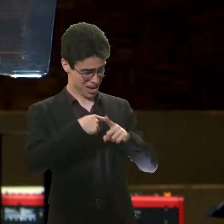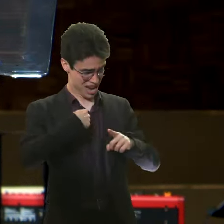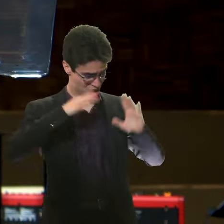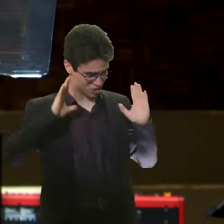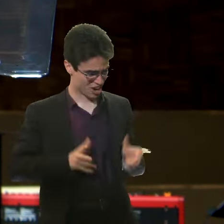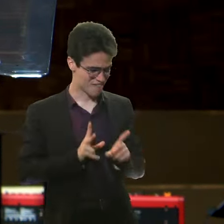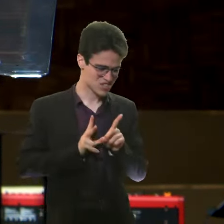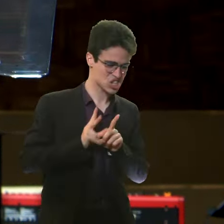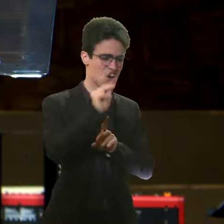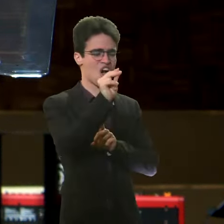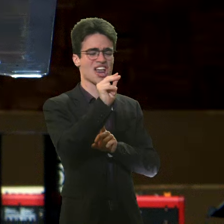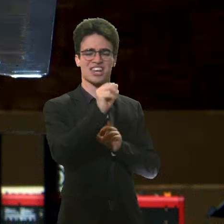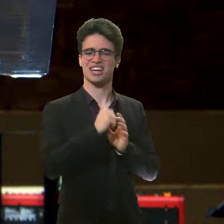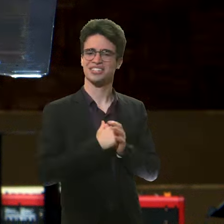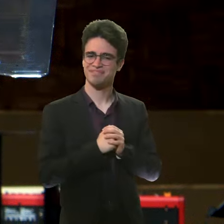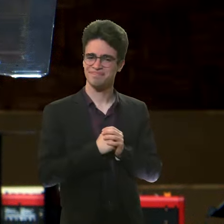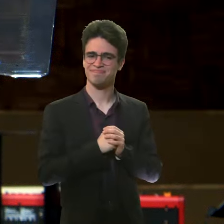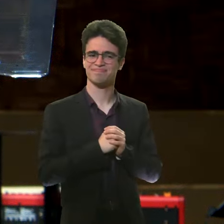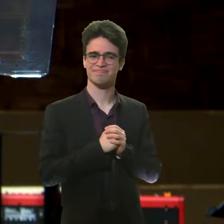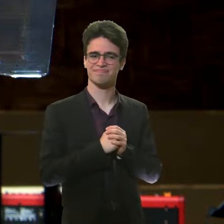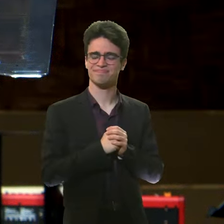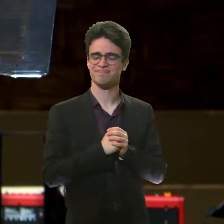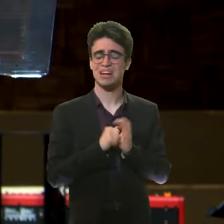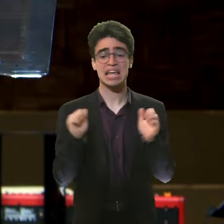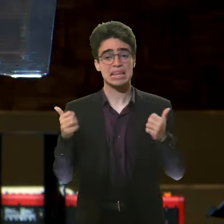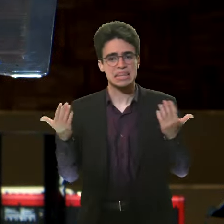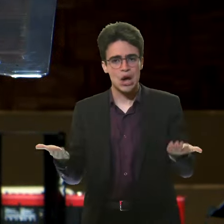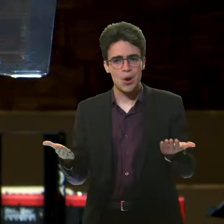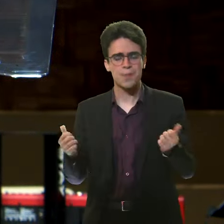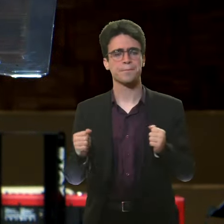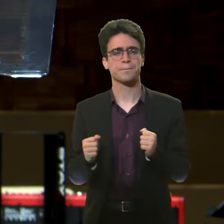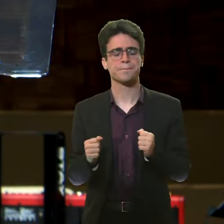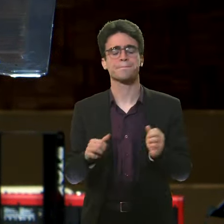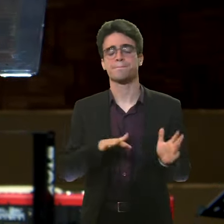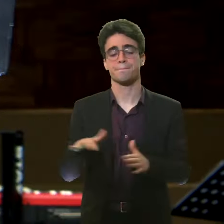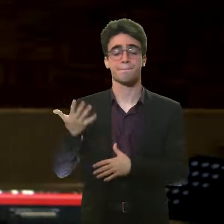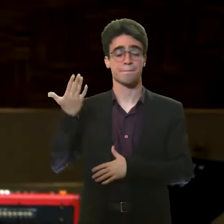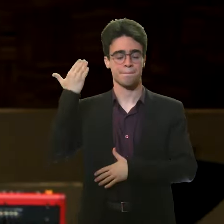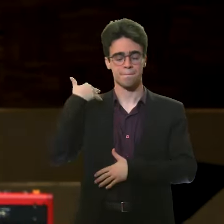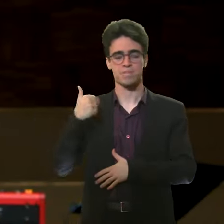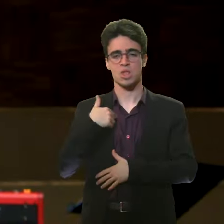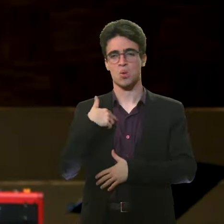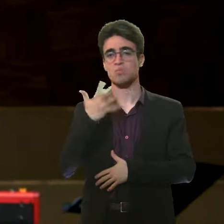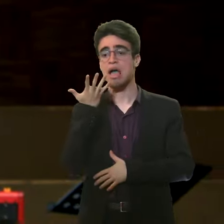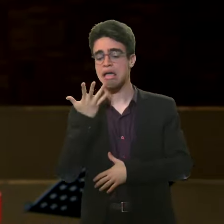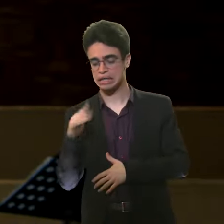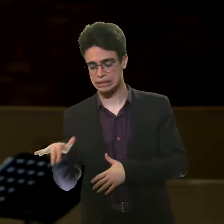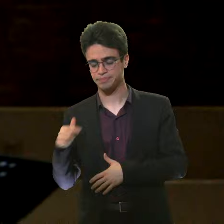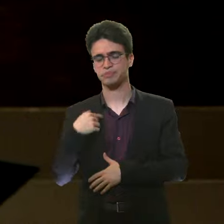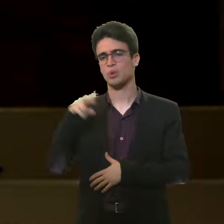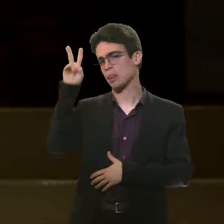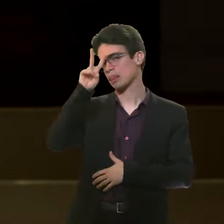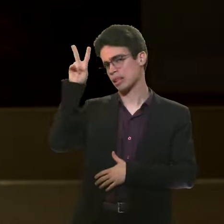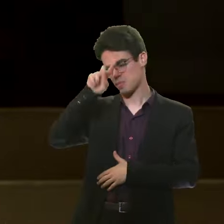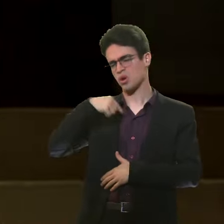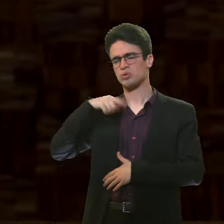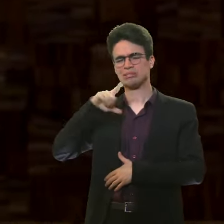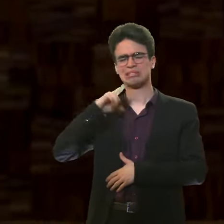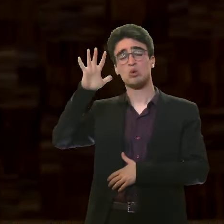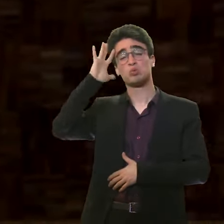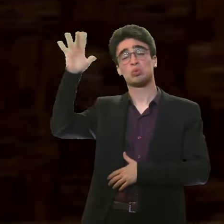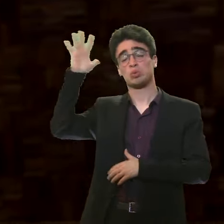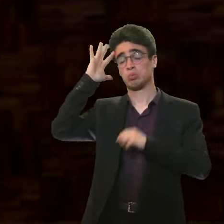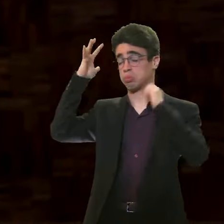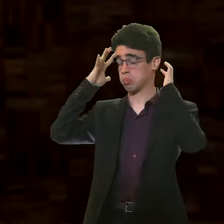cruz. Sabe, quando eu era criança, eu lembro de ter muitos pesadelos assim, eu lembro até